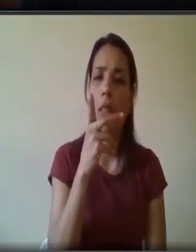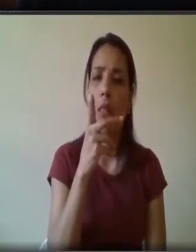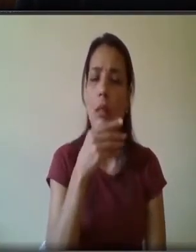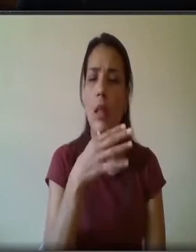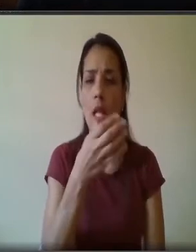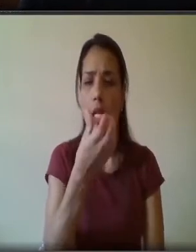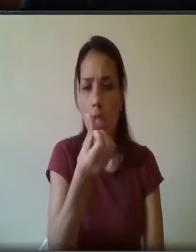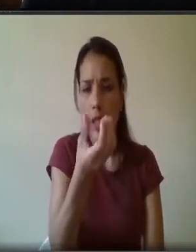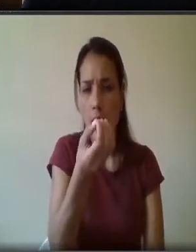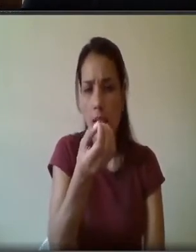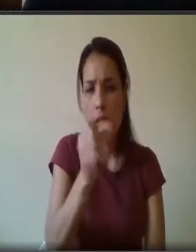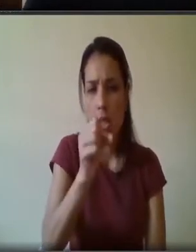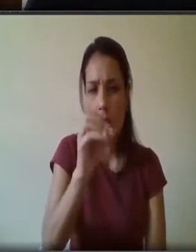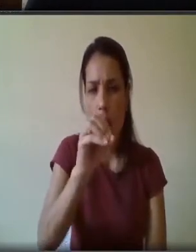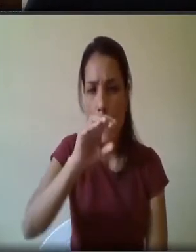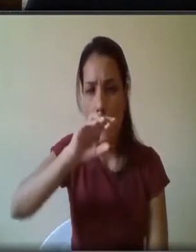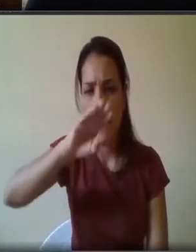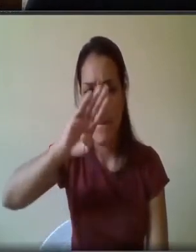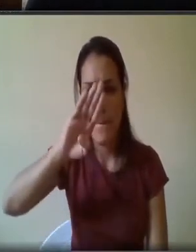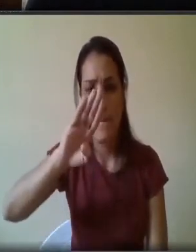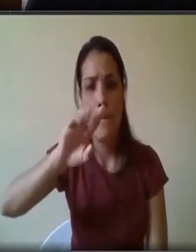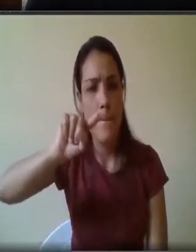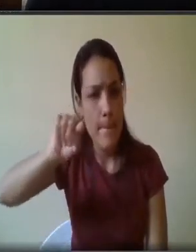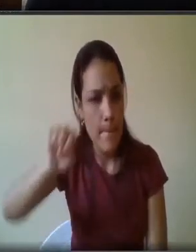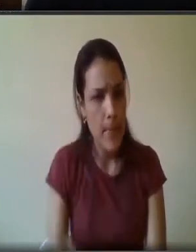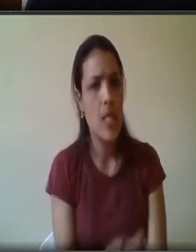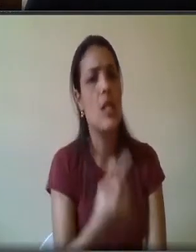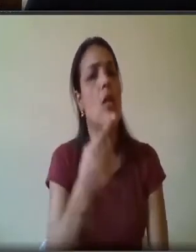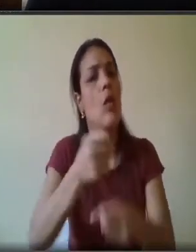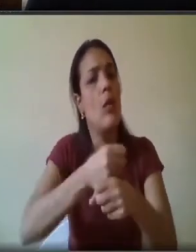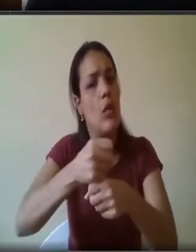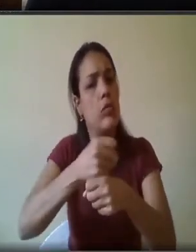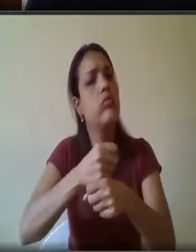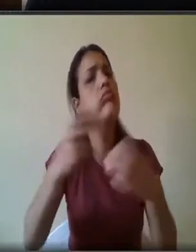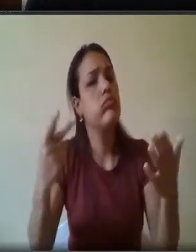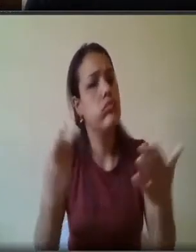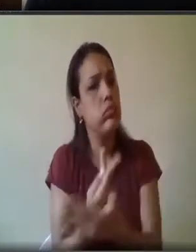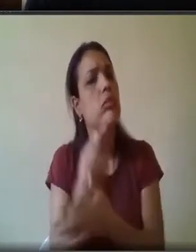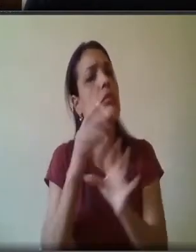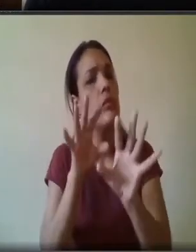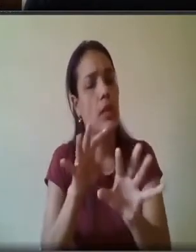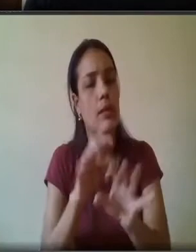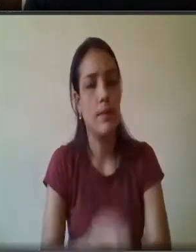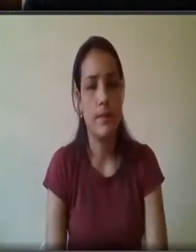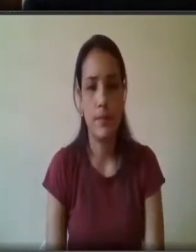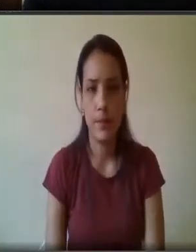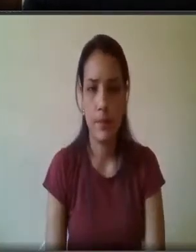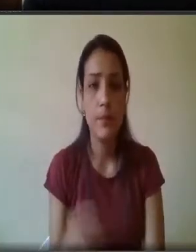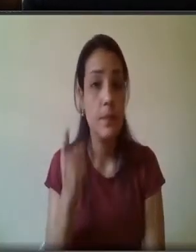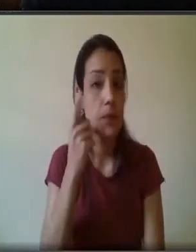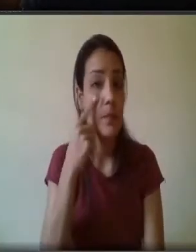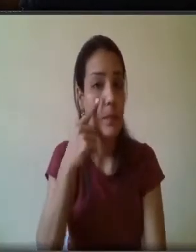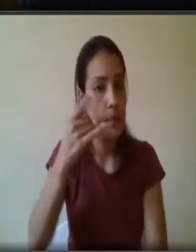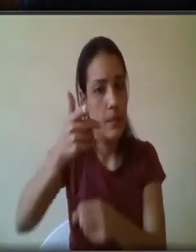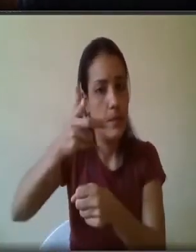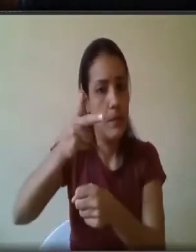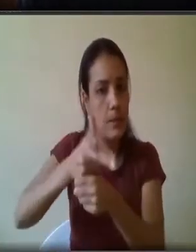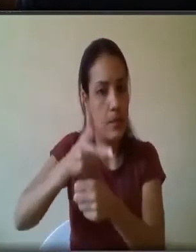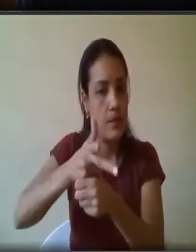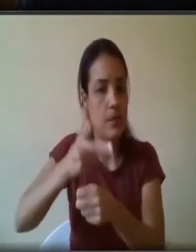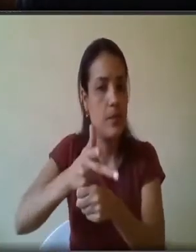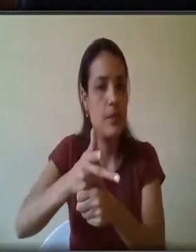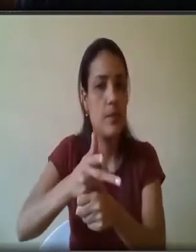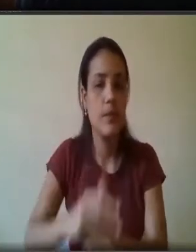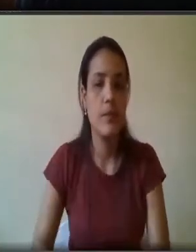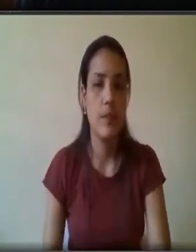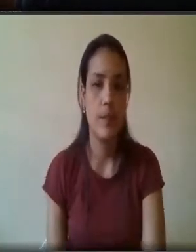acontecer. Então, tá aqui uma placa, tá aqui outra. Eu vou apertar o play aqui e aí vocês vão. Eu quero que vocês. Olha